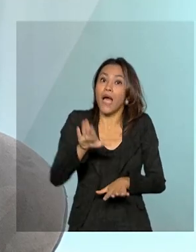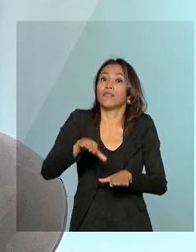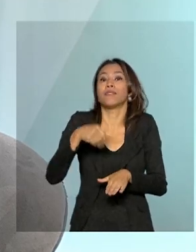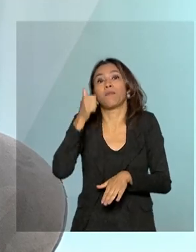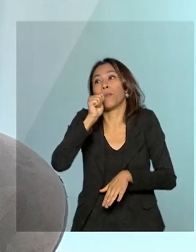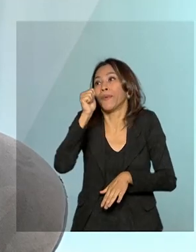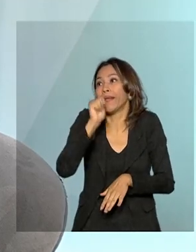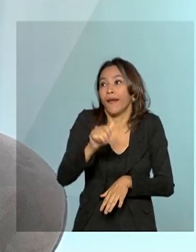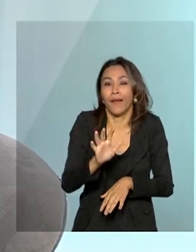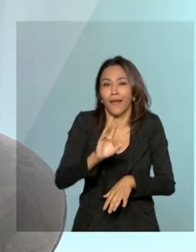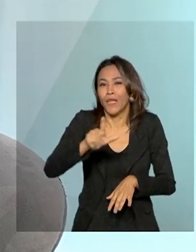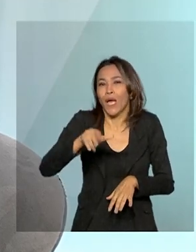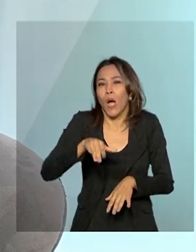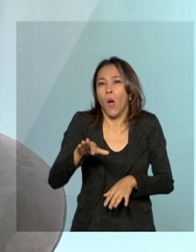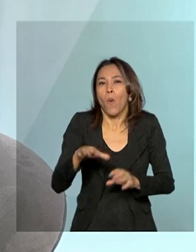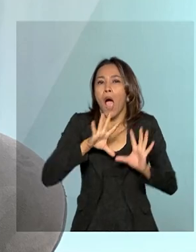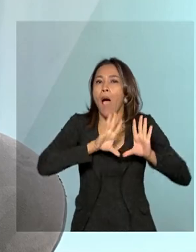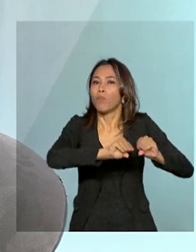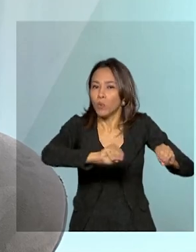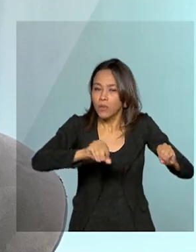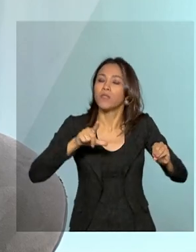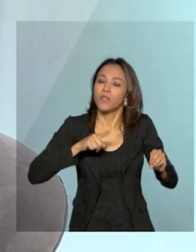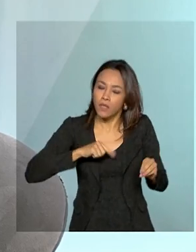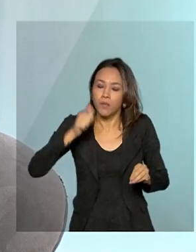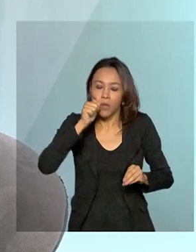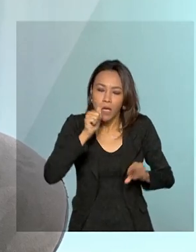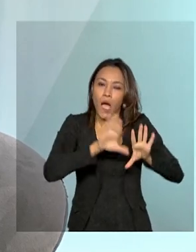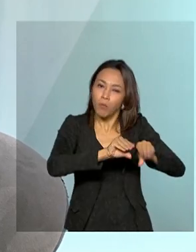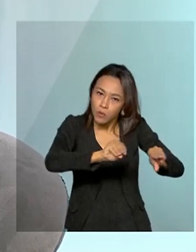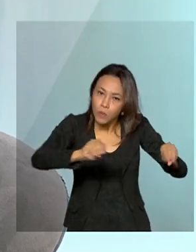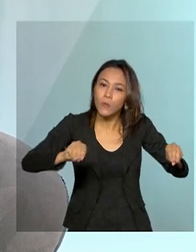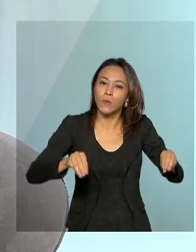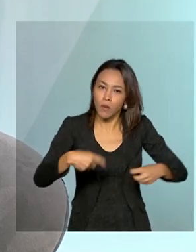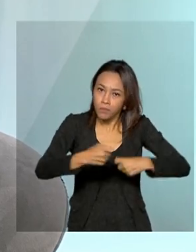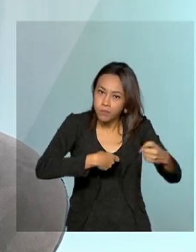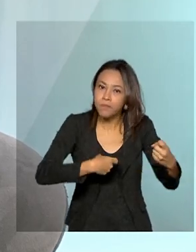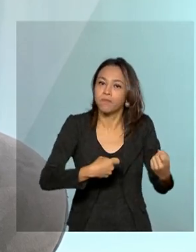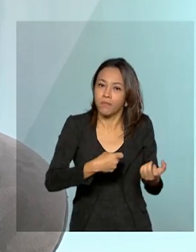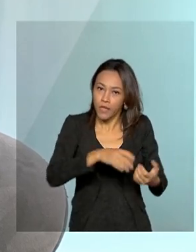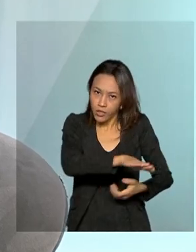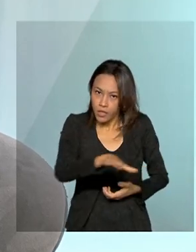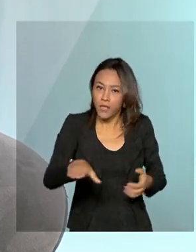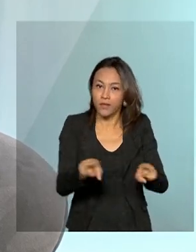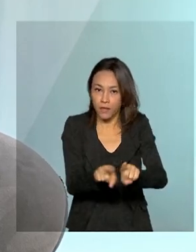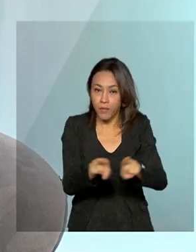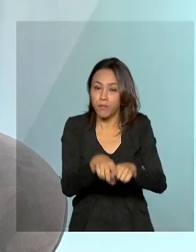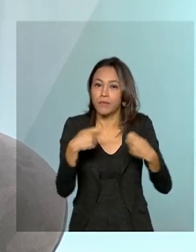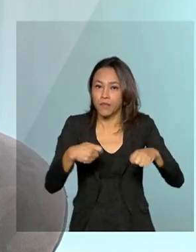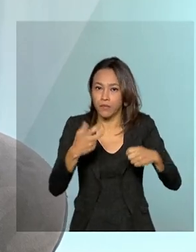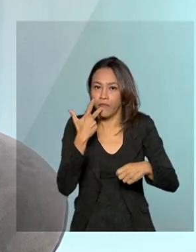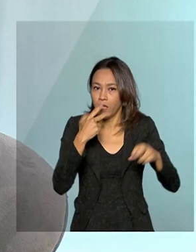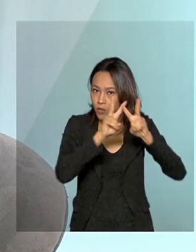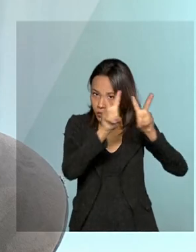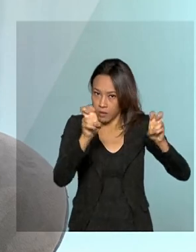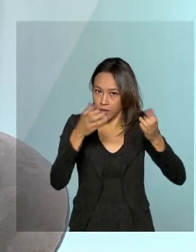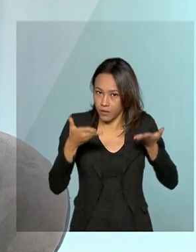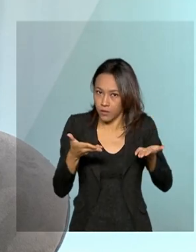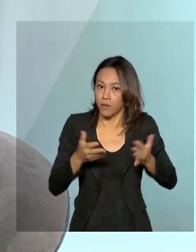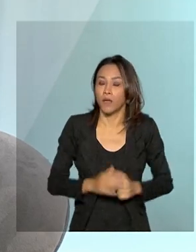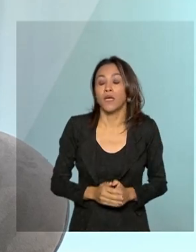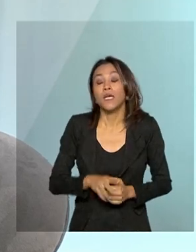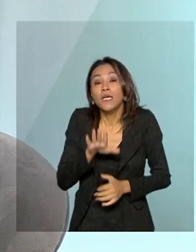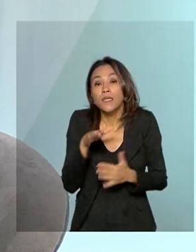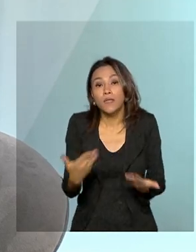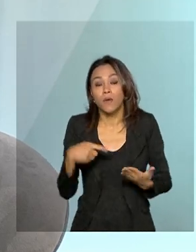de que mulher não abusa. Mulher abusa de criança também. Abusa sexualmente de criança também. Nós temos que falar sobre isso. Então, a gente tinha